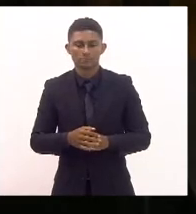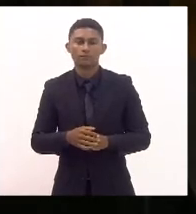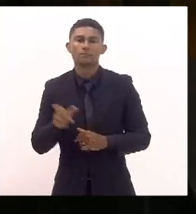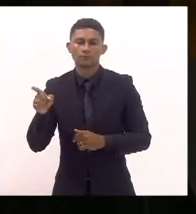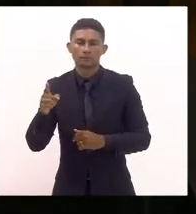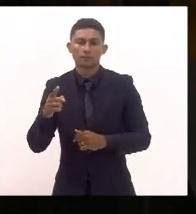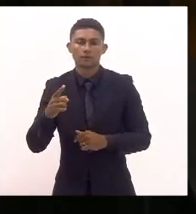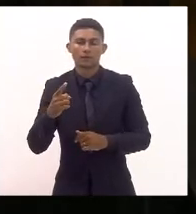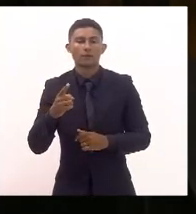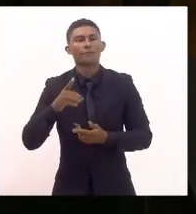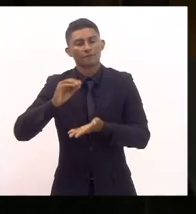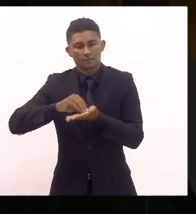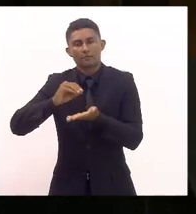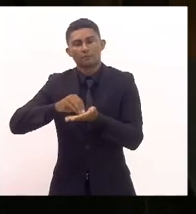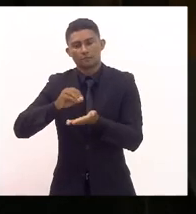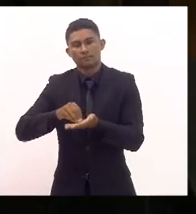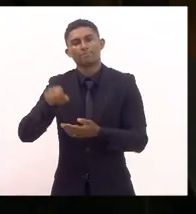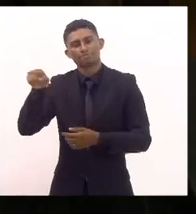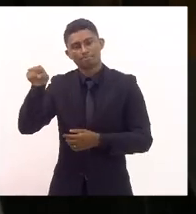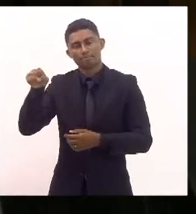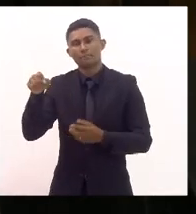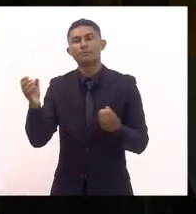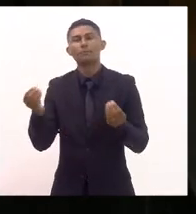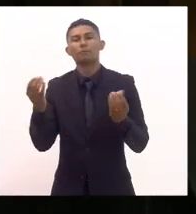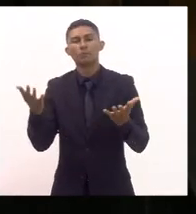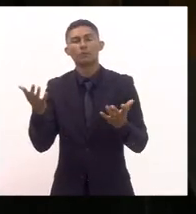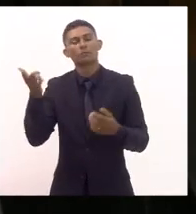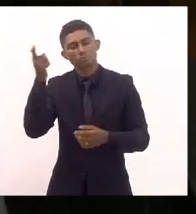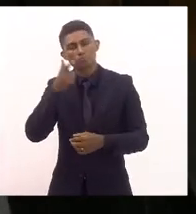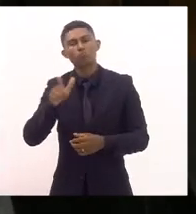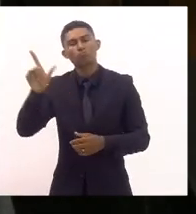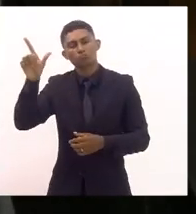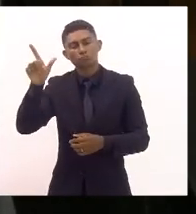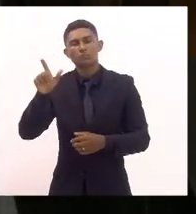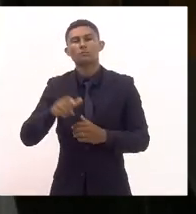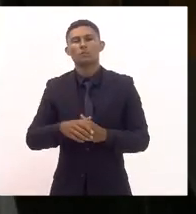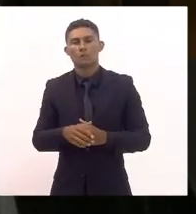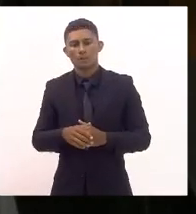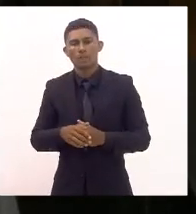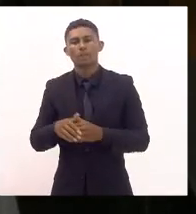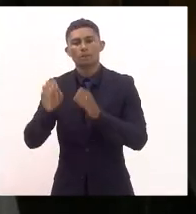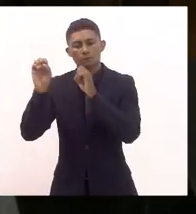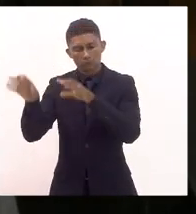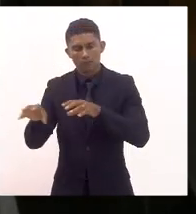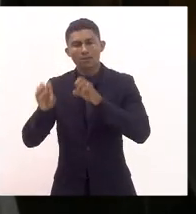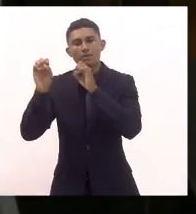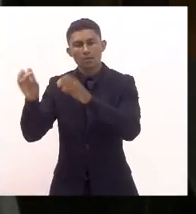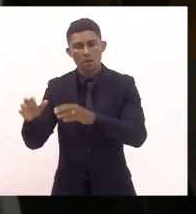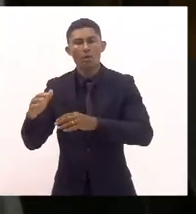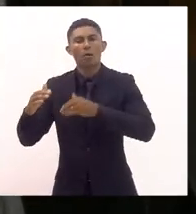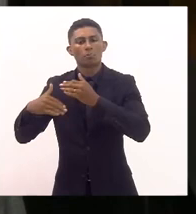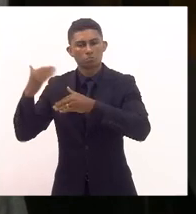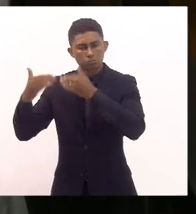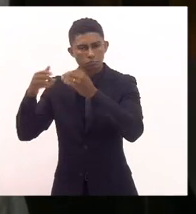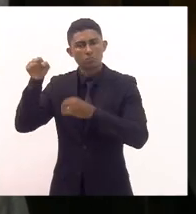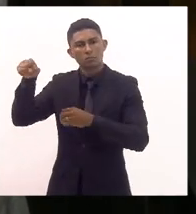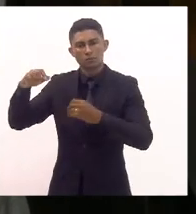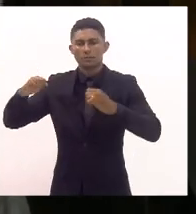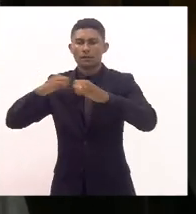que tá faltando um partiu Alferes para que a gente possa ampliar ainda mais a educação daquela cidade